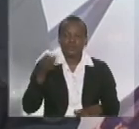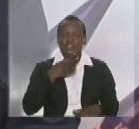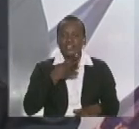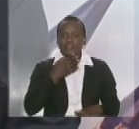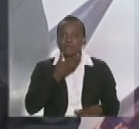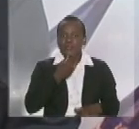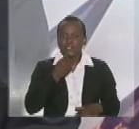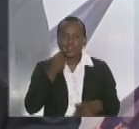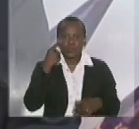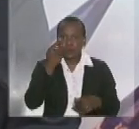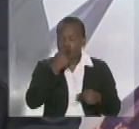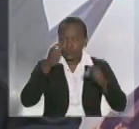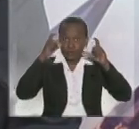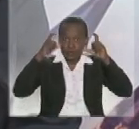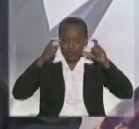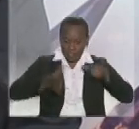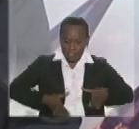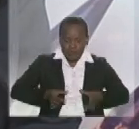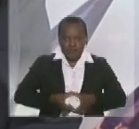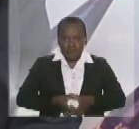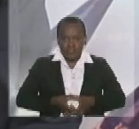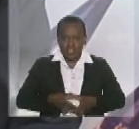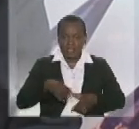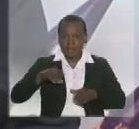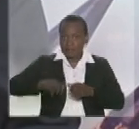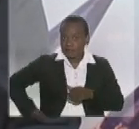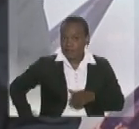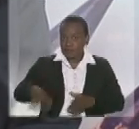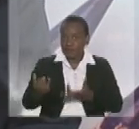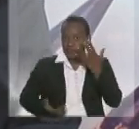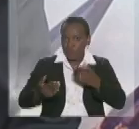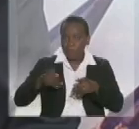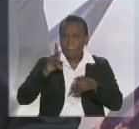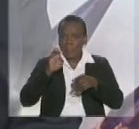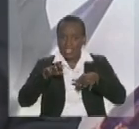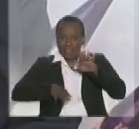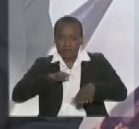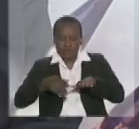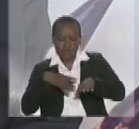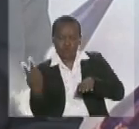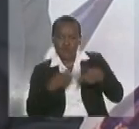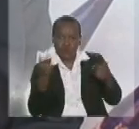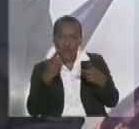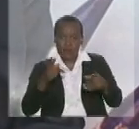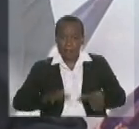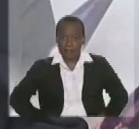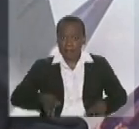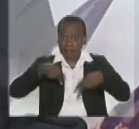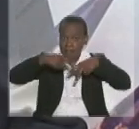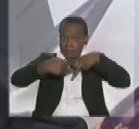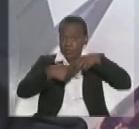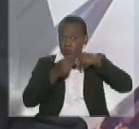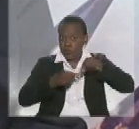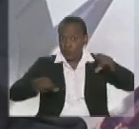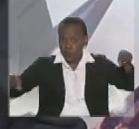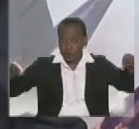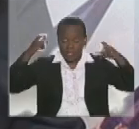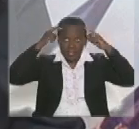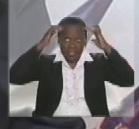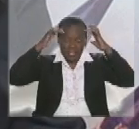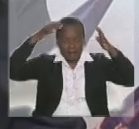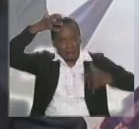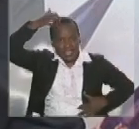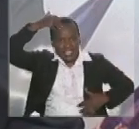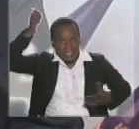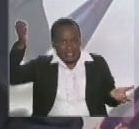não conheceu um menino que tinha o olho maior que a barriga, tinha fogo no rabo, vento nos pés, umas pernas enormes e